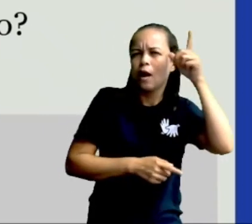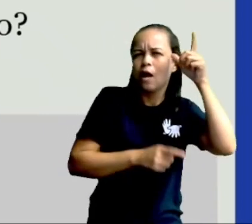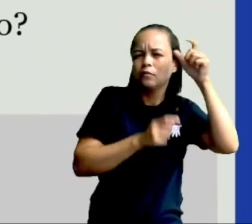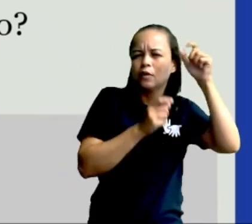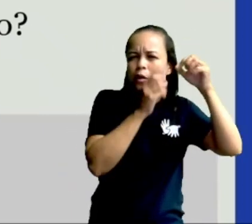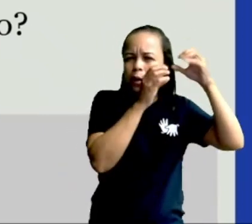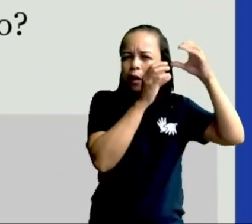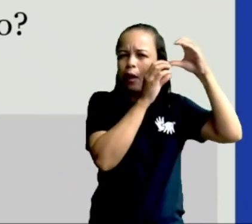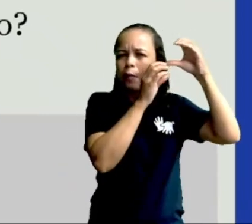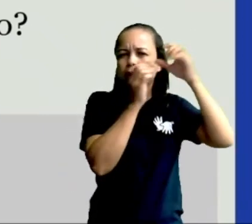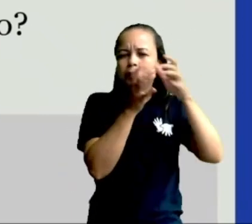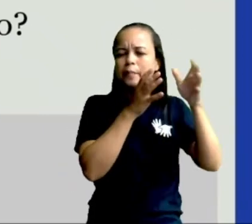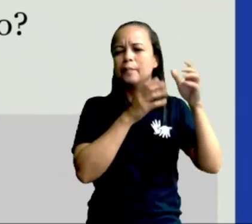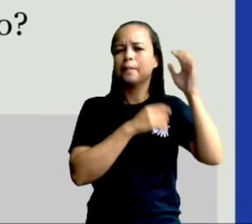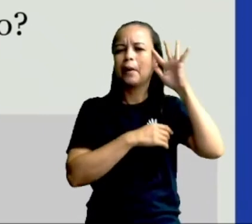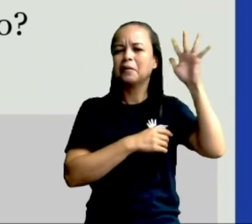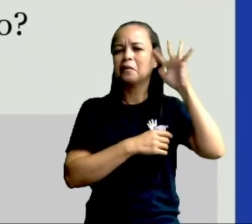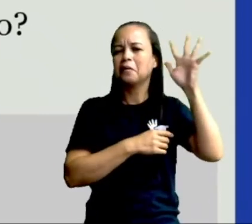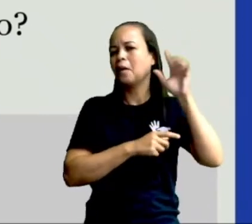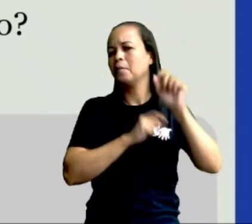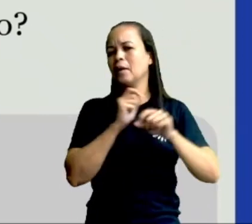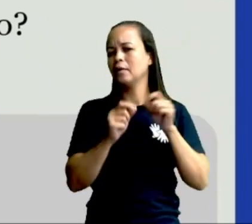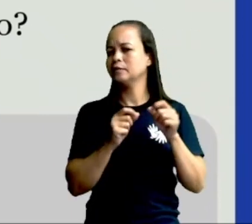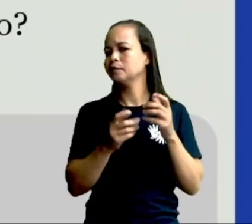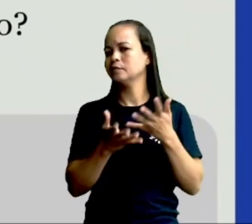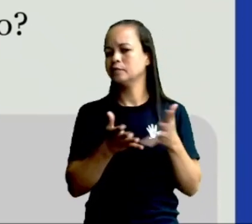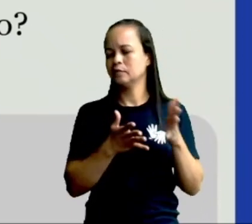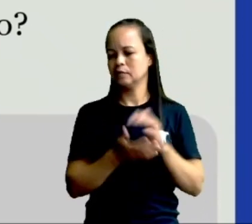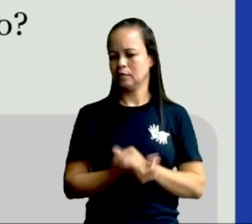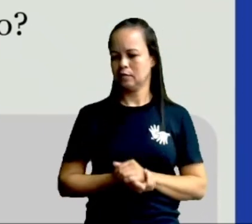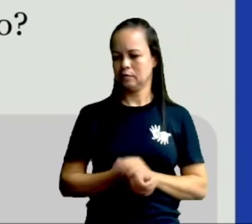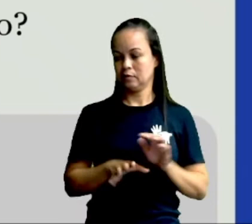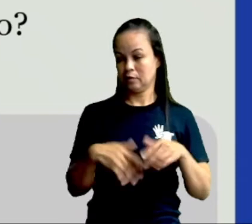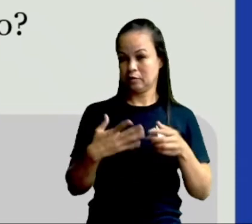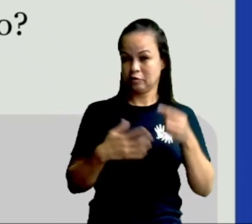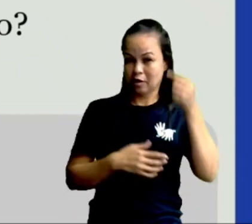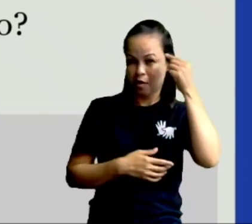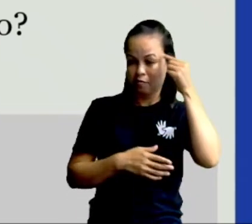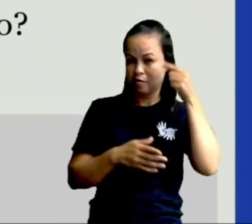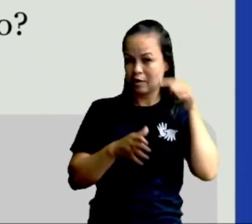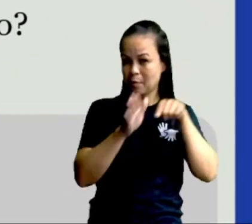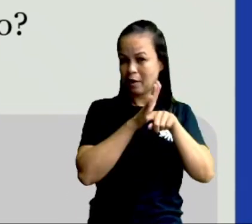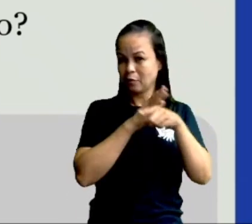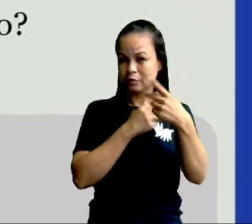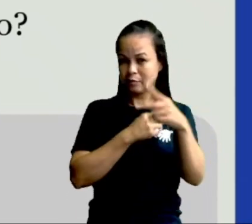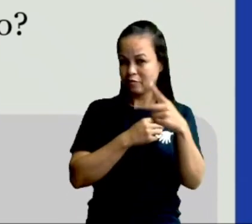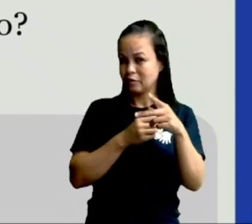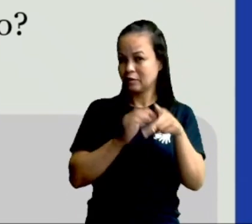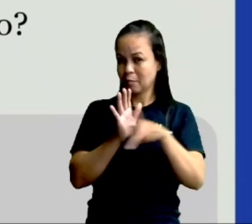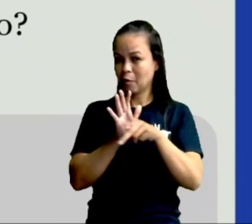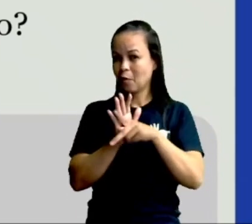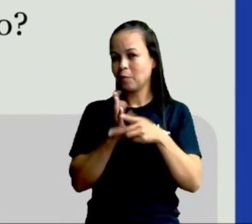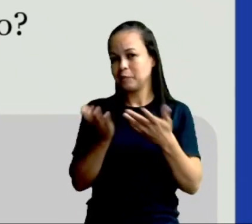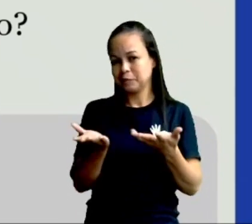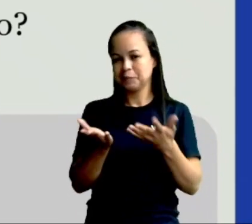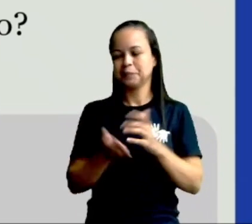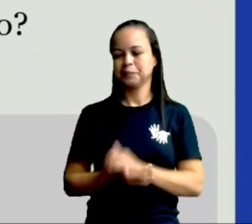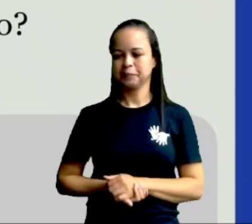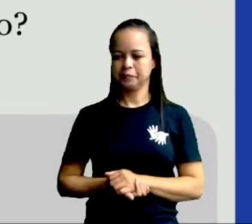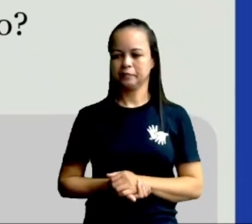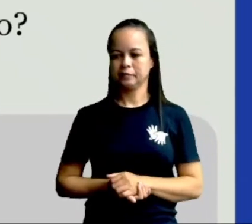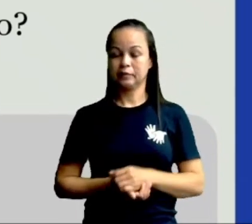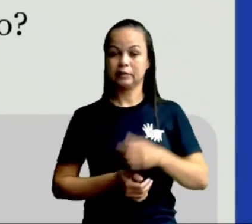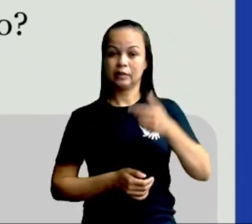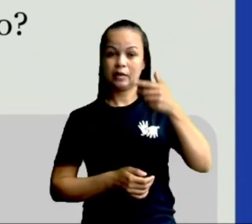Será que você aí de casa já se deparou com essa situação e já fez essa pergunta a você mesmo? Agora, a segunda: